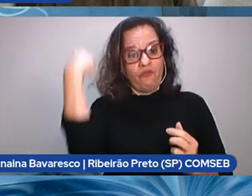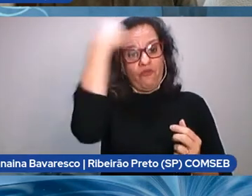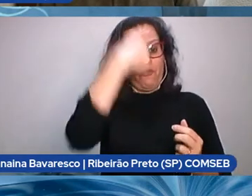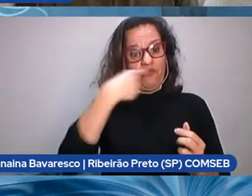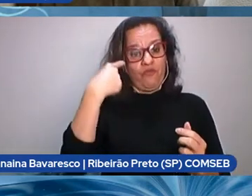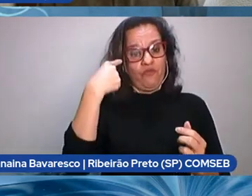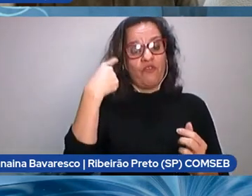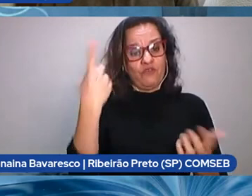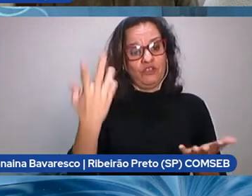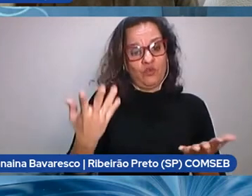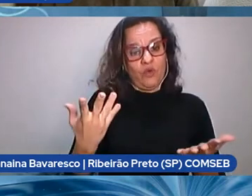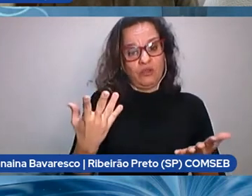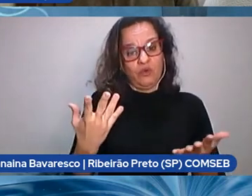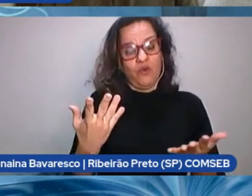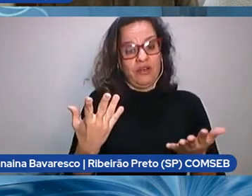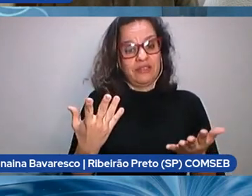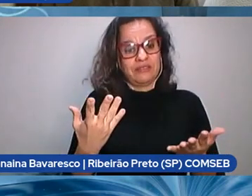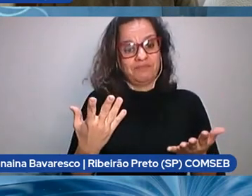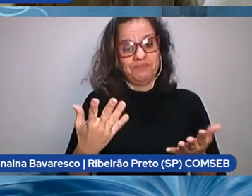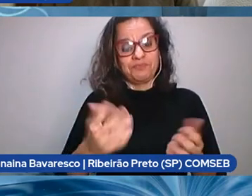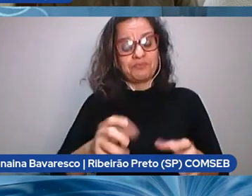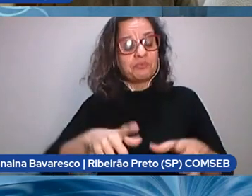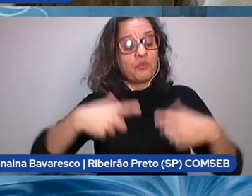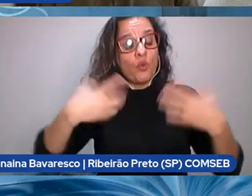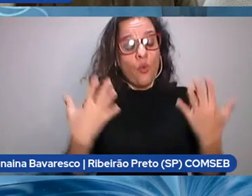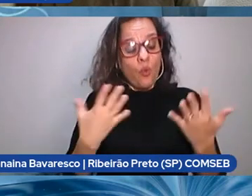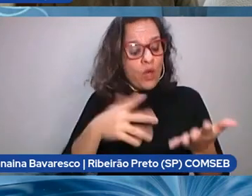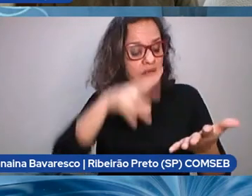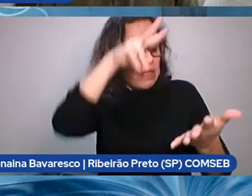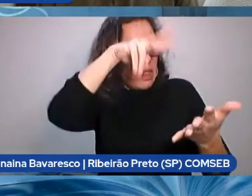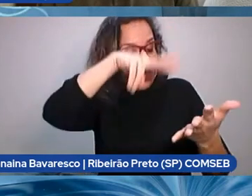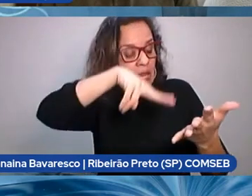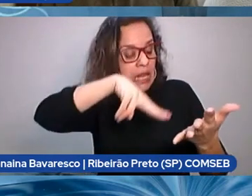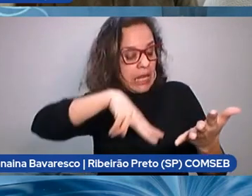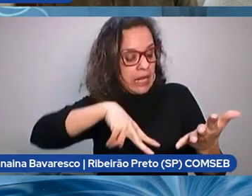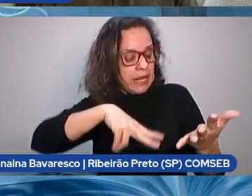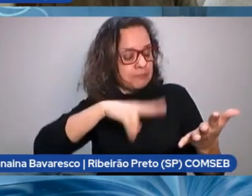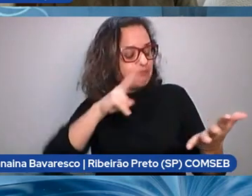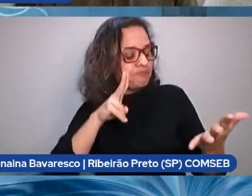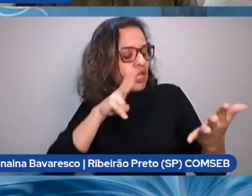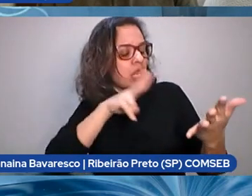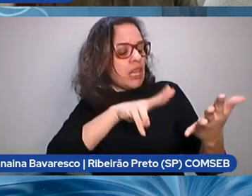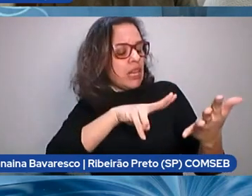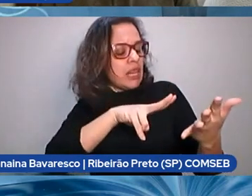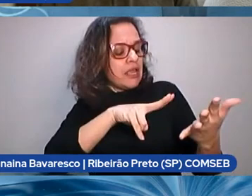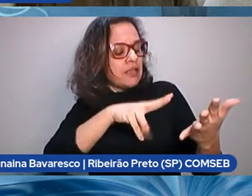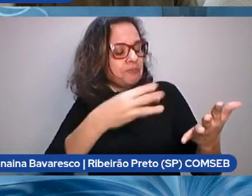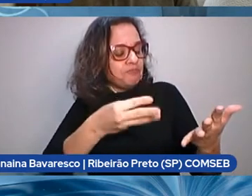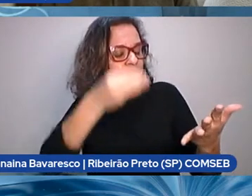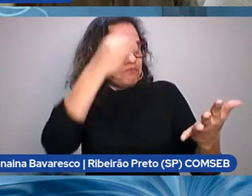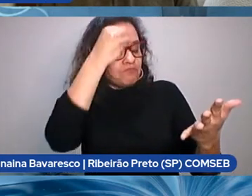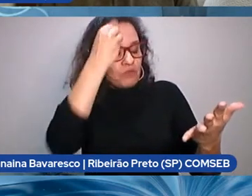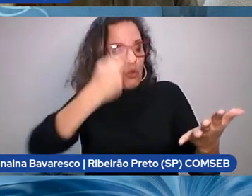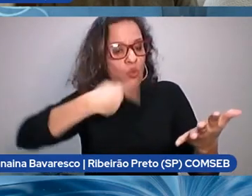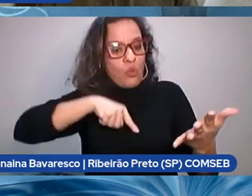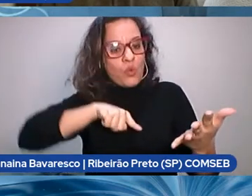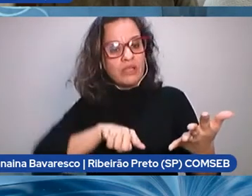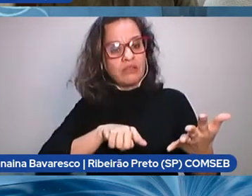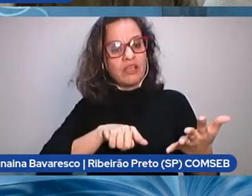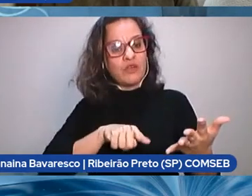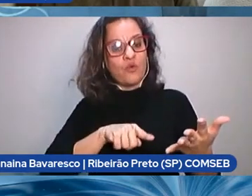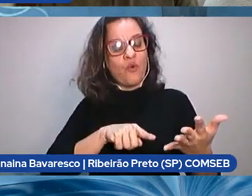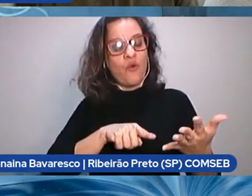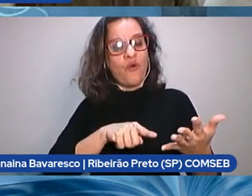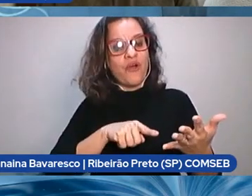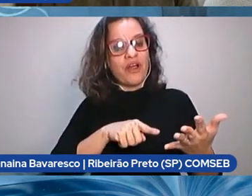o pé da letra. Então, quando você lê com uma visão interior, buscando a compreensão,